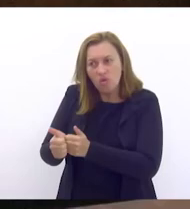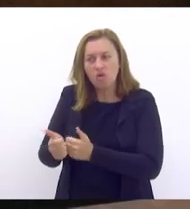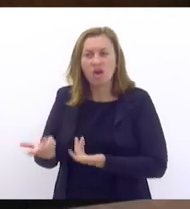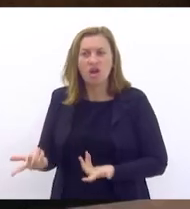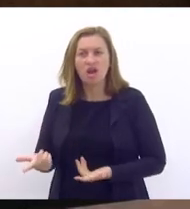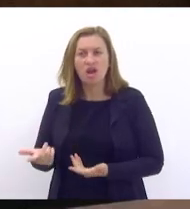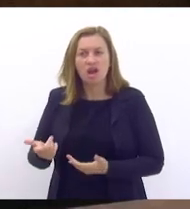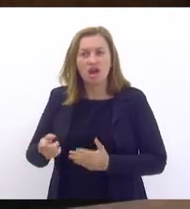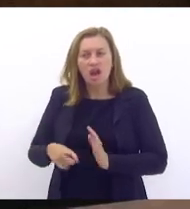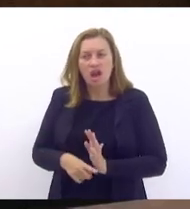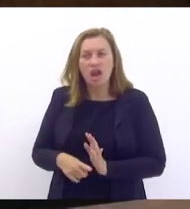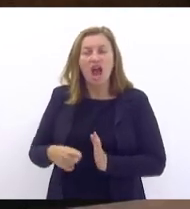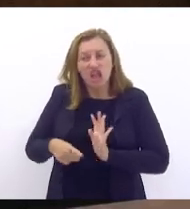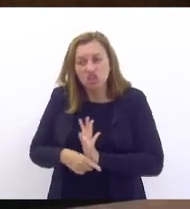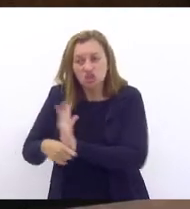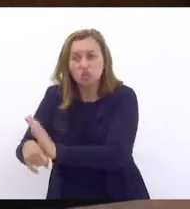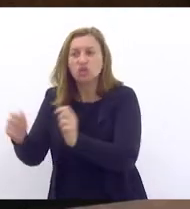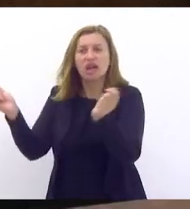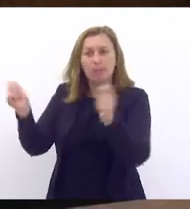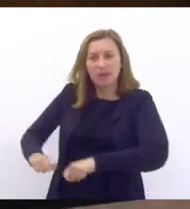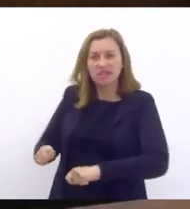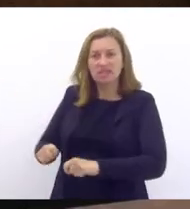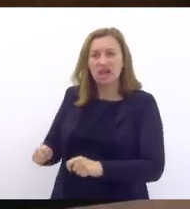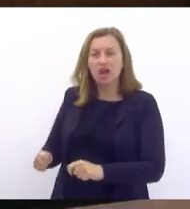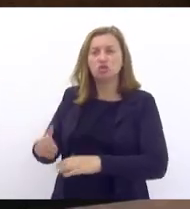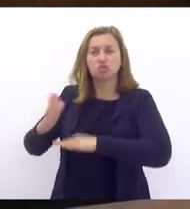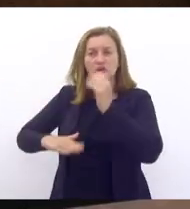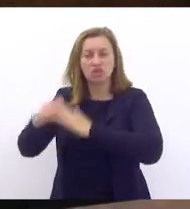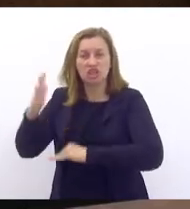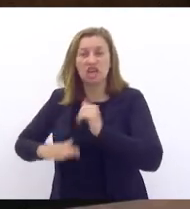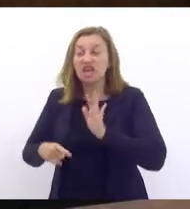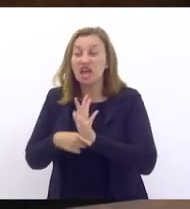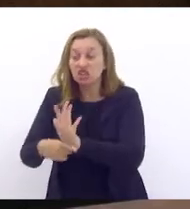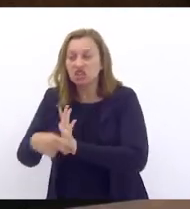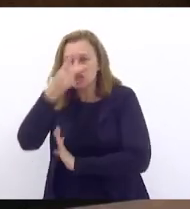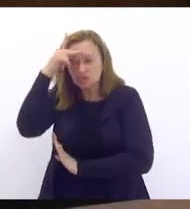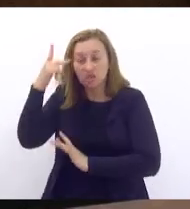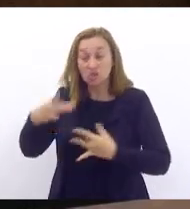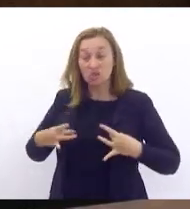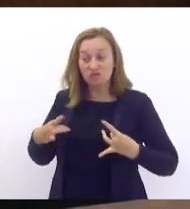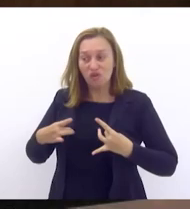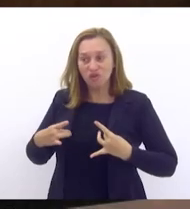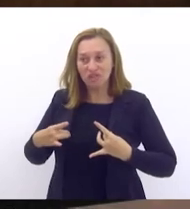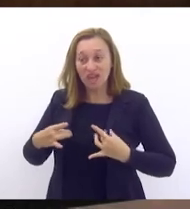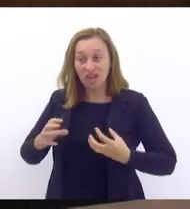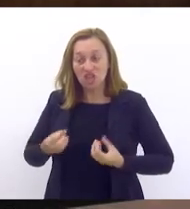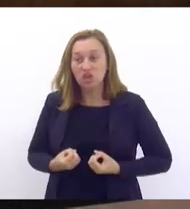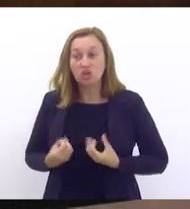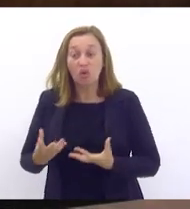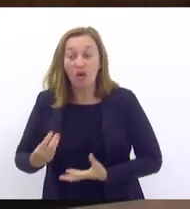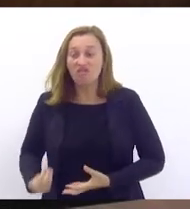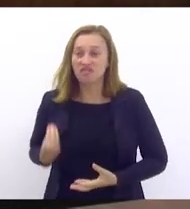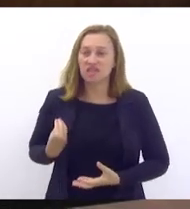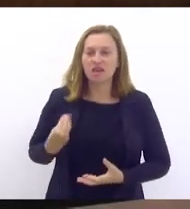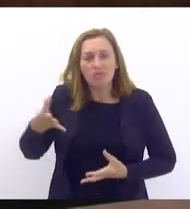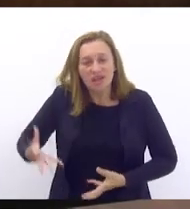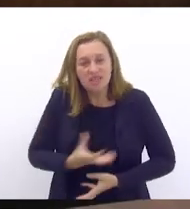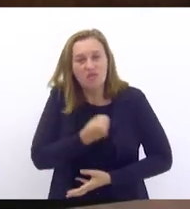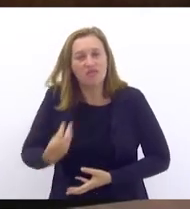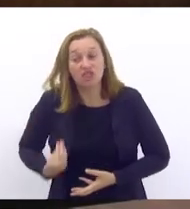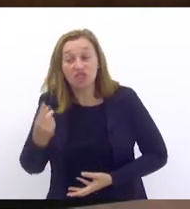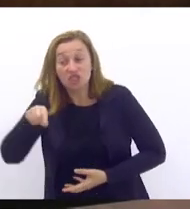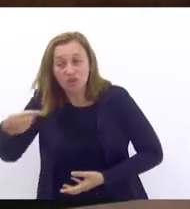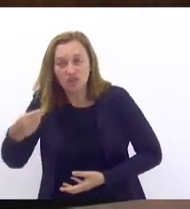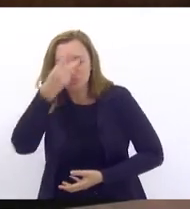ajudar, a capacitar e ajudar aquelas pessoas que muitos deles voluntariamente doam suas vidas para salvar a vida